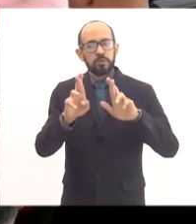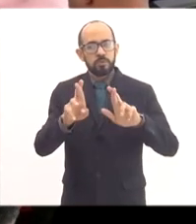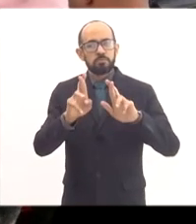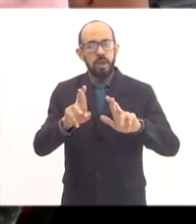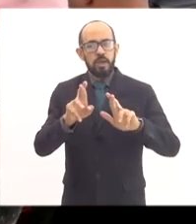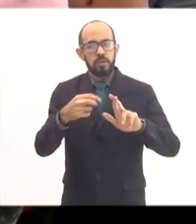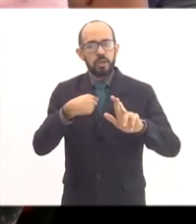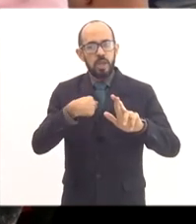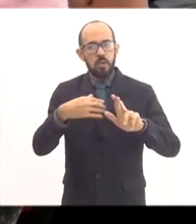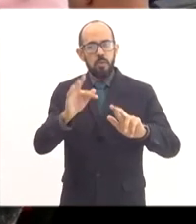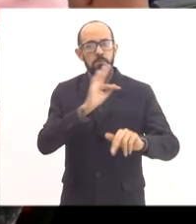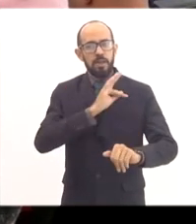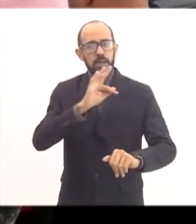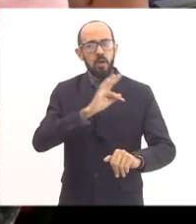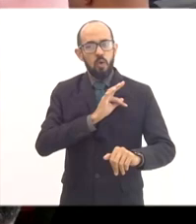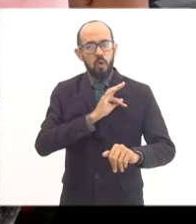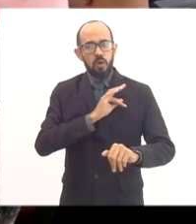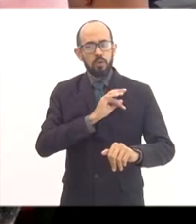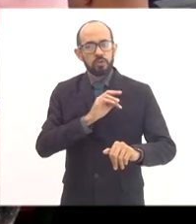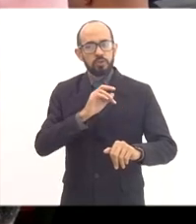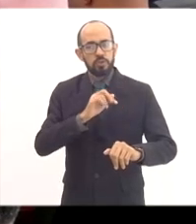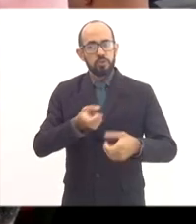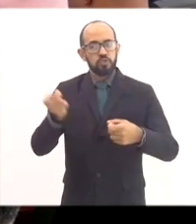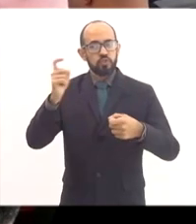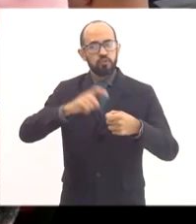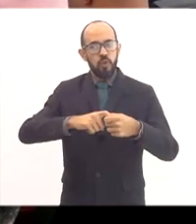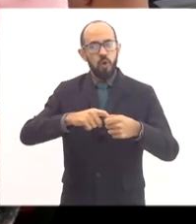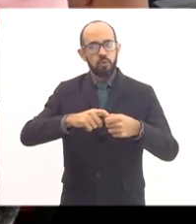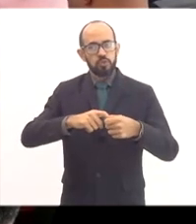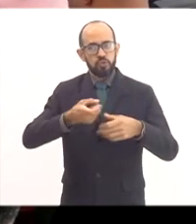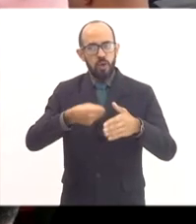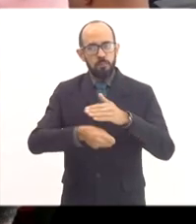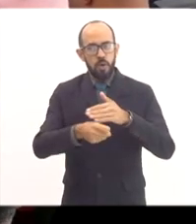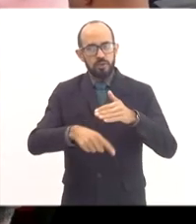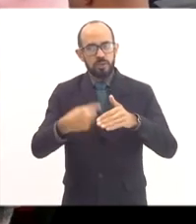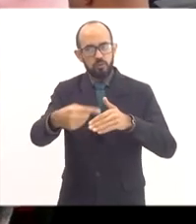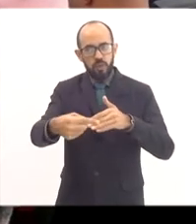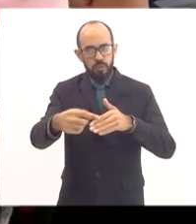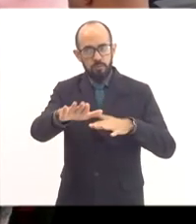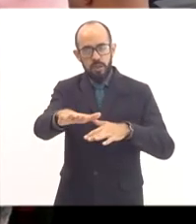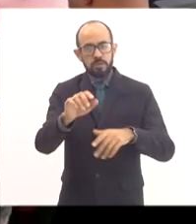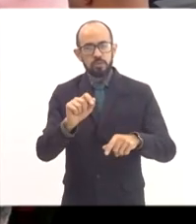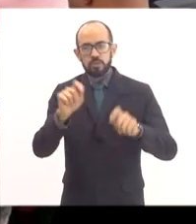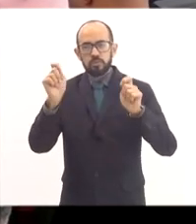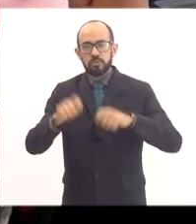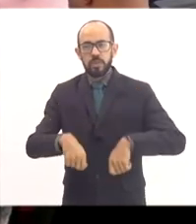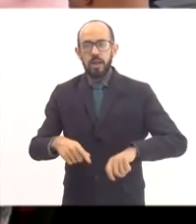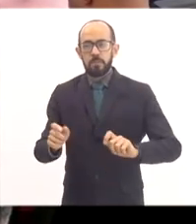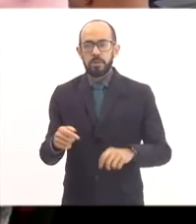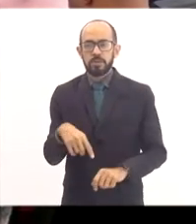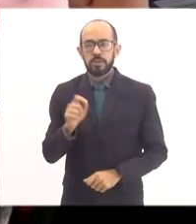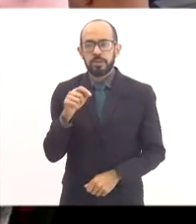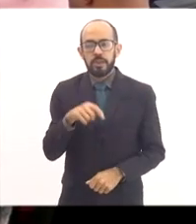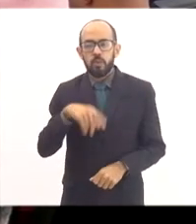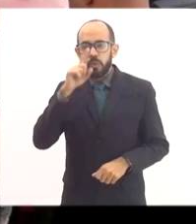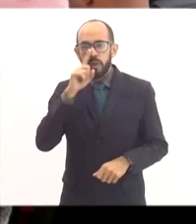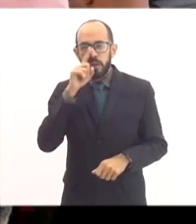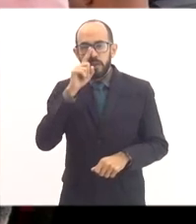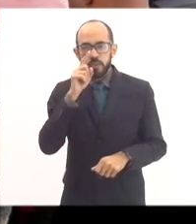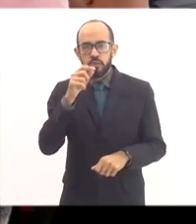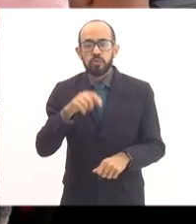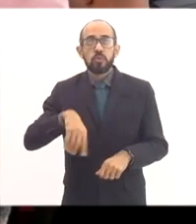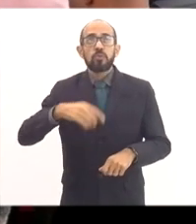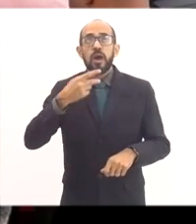aqui novamente nas próximas legislaturas, mas a gente não pode correr o risco de estarem vocês aqui contando a história há 15 anos atrás, isso não